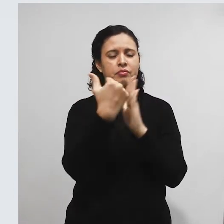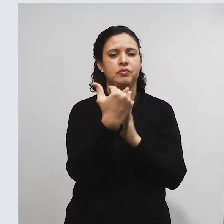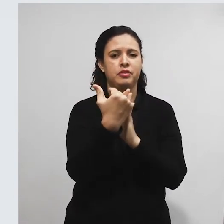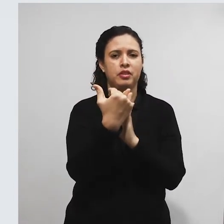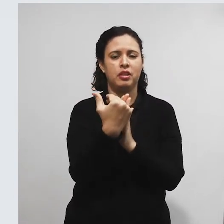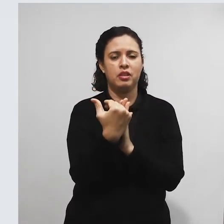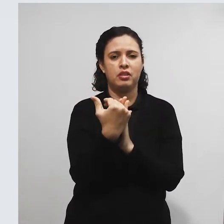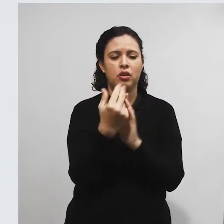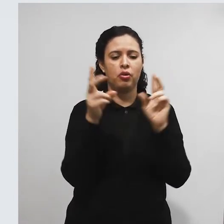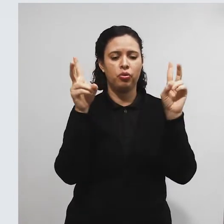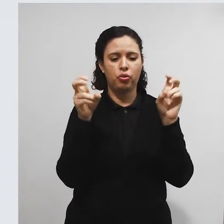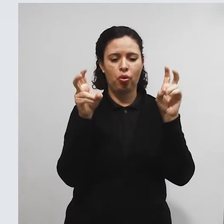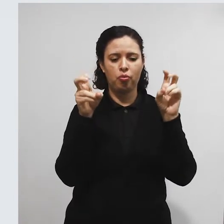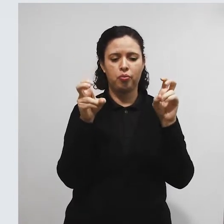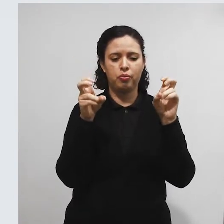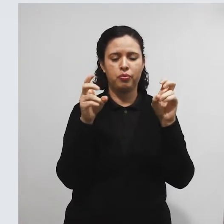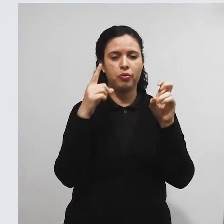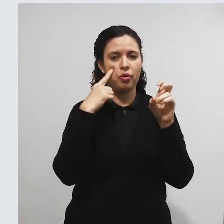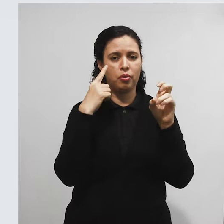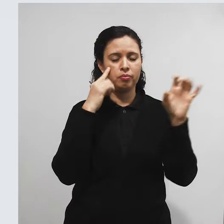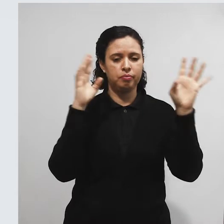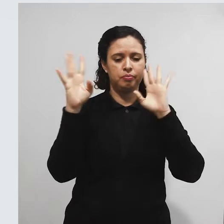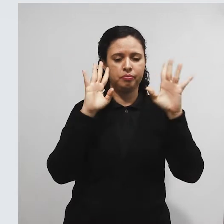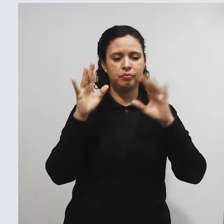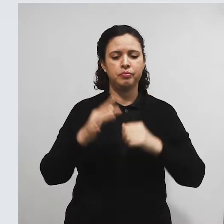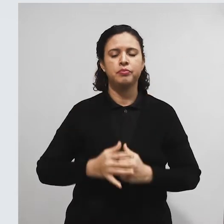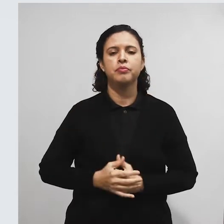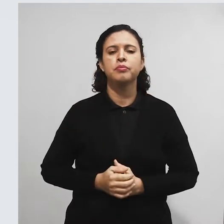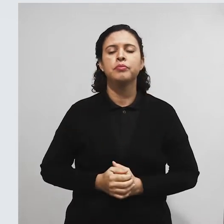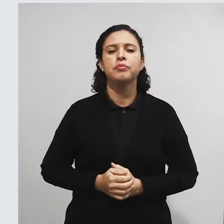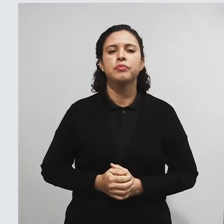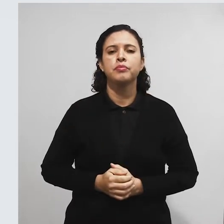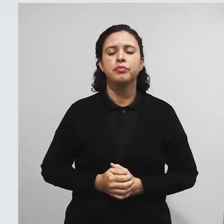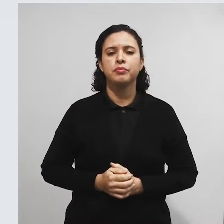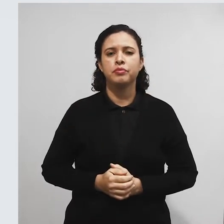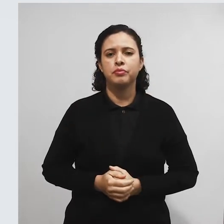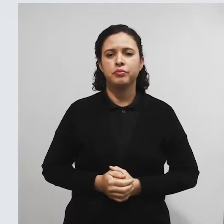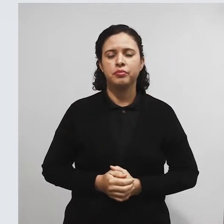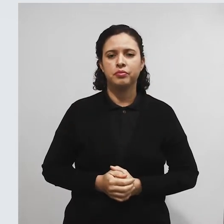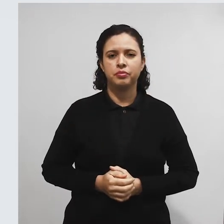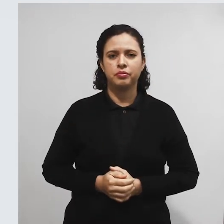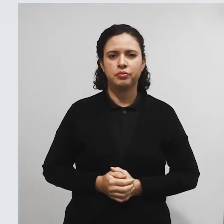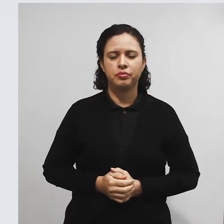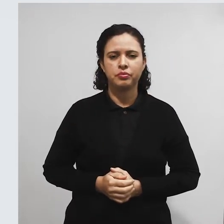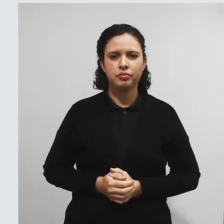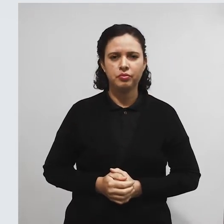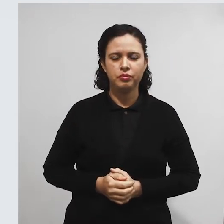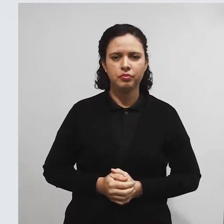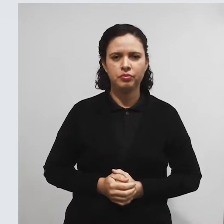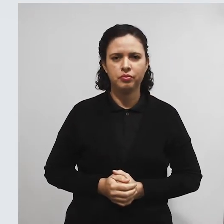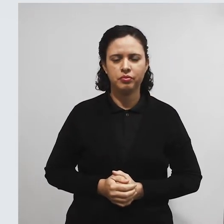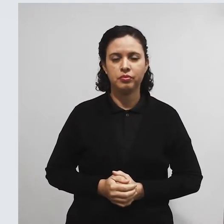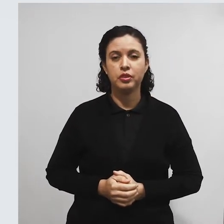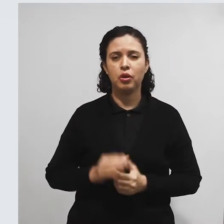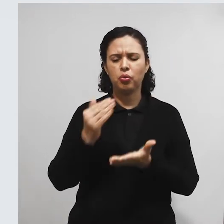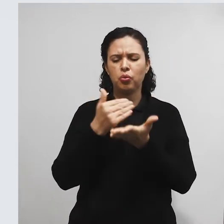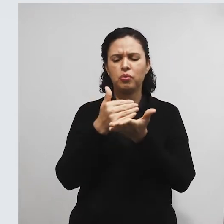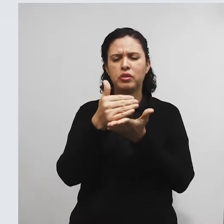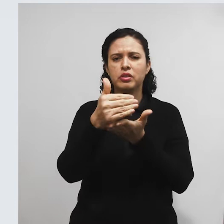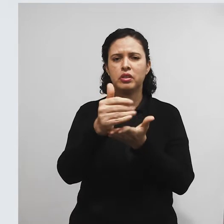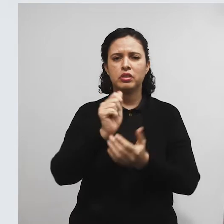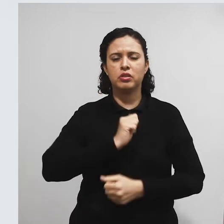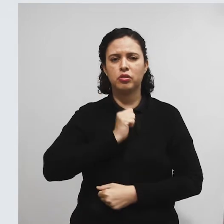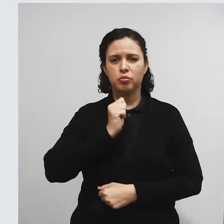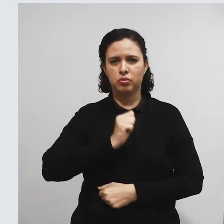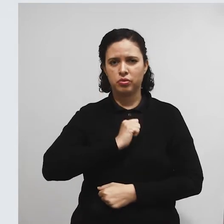vocês aqui esse outro tópico para a gente fazer uma reflexão. Qual foi o argumento no início da